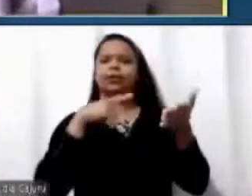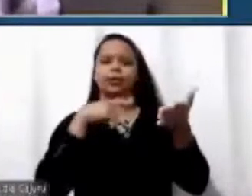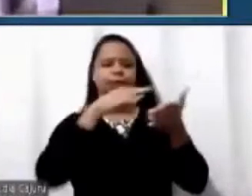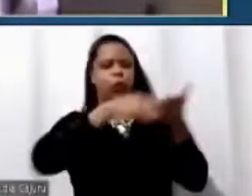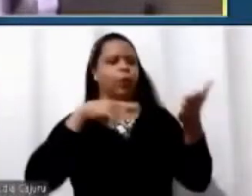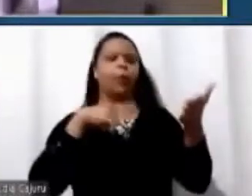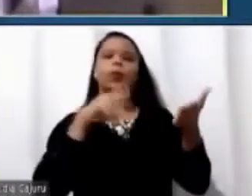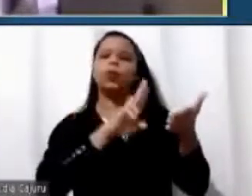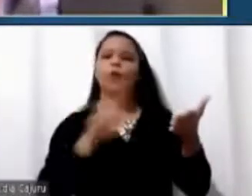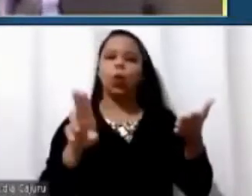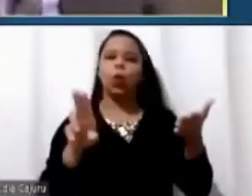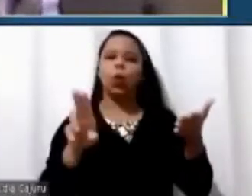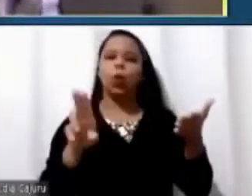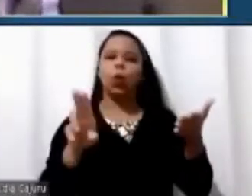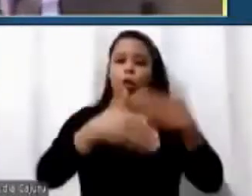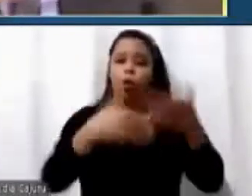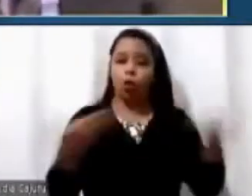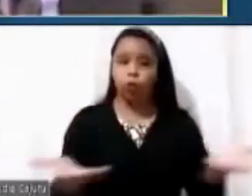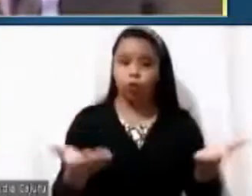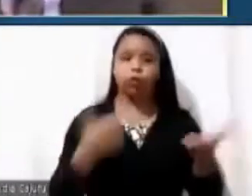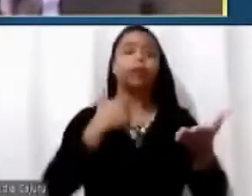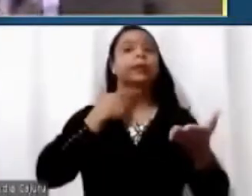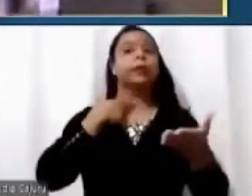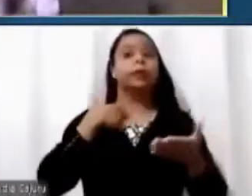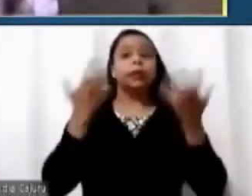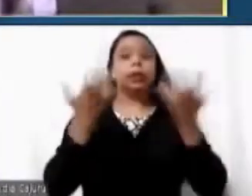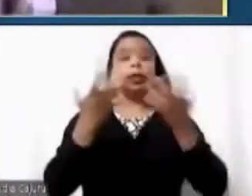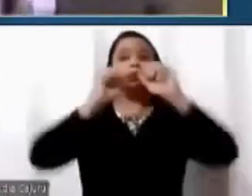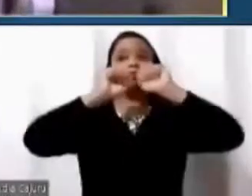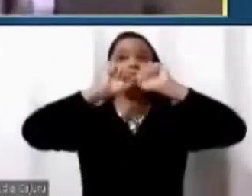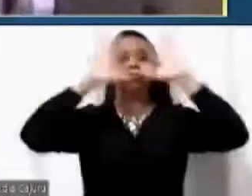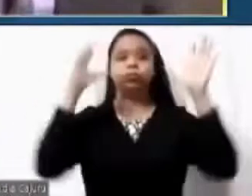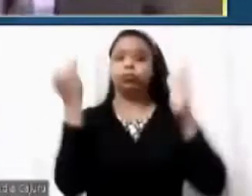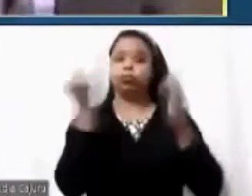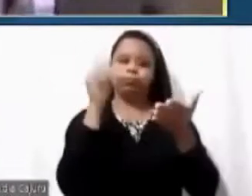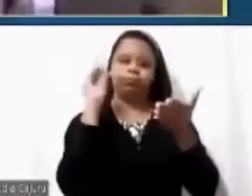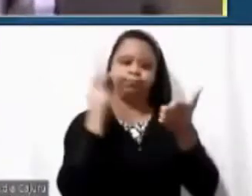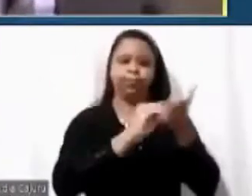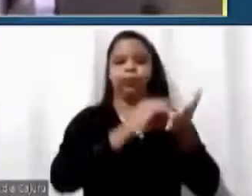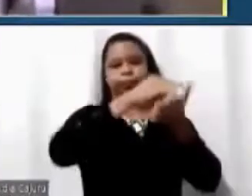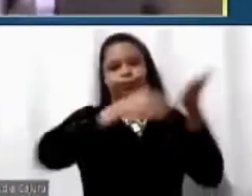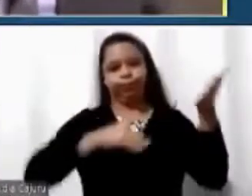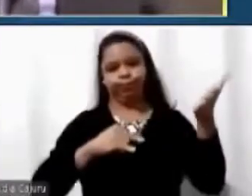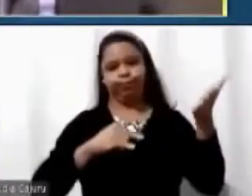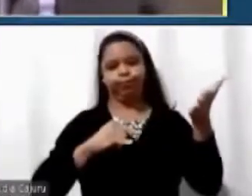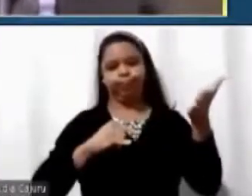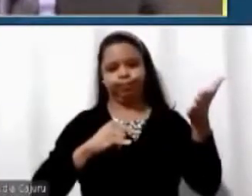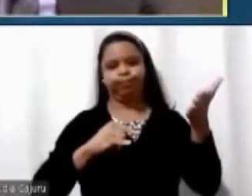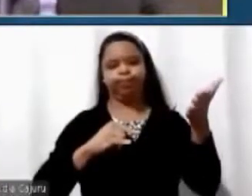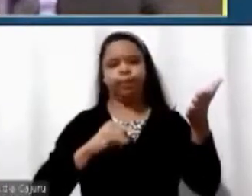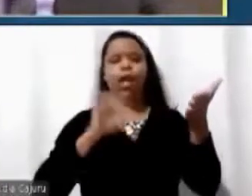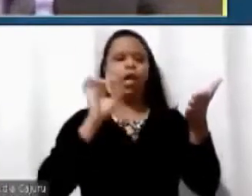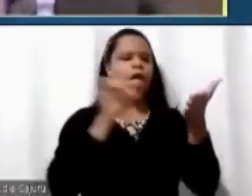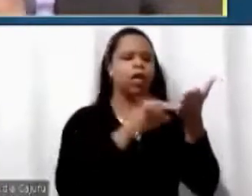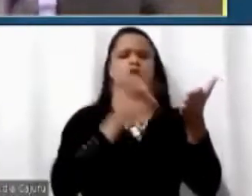evolução, entendeu que é muito mais do que trazer informações a um paciente, mas envolve também a certificação de